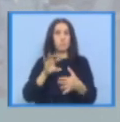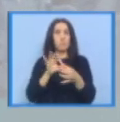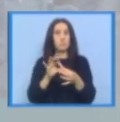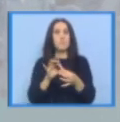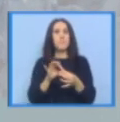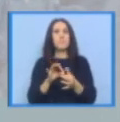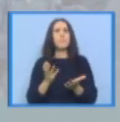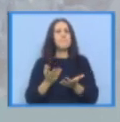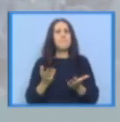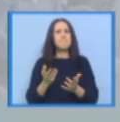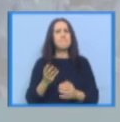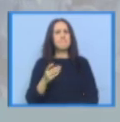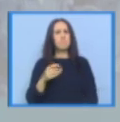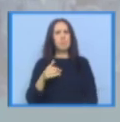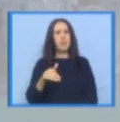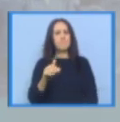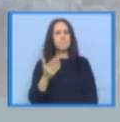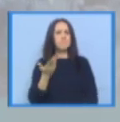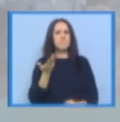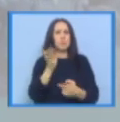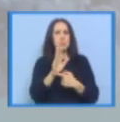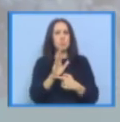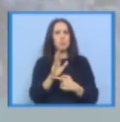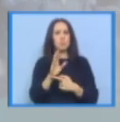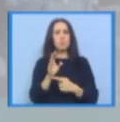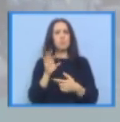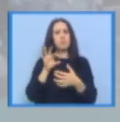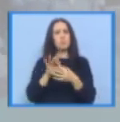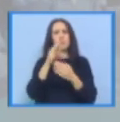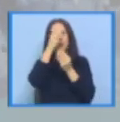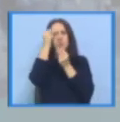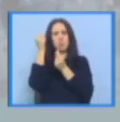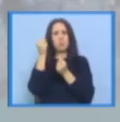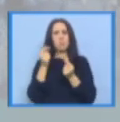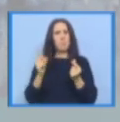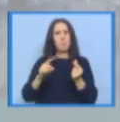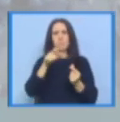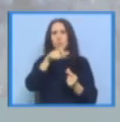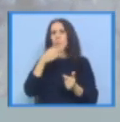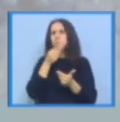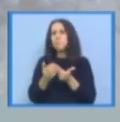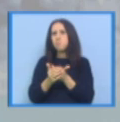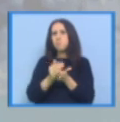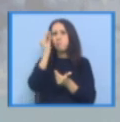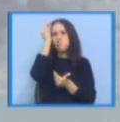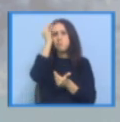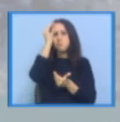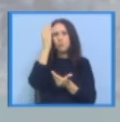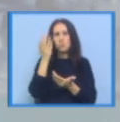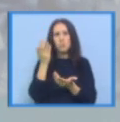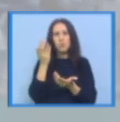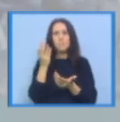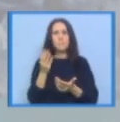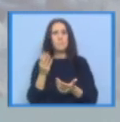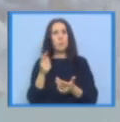portuguesa, vão ao encontro, por exemplo, do esquecimento a que são votados os idosos no interior, não é? Sim. É uma